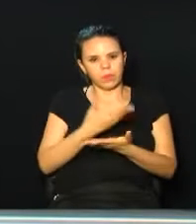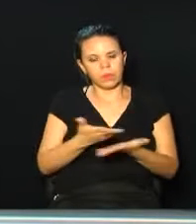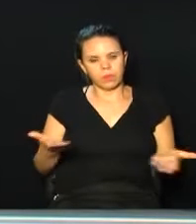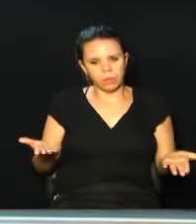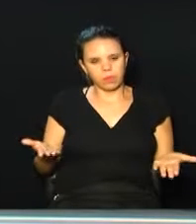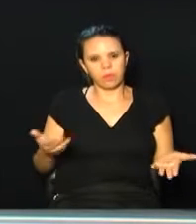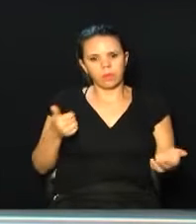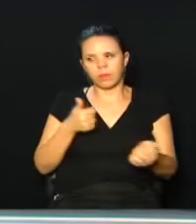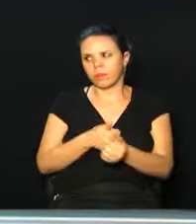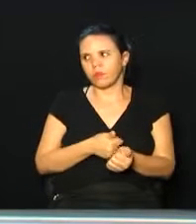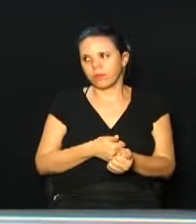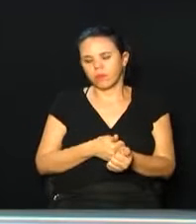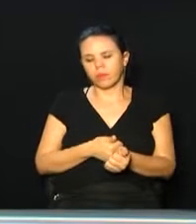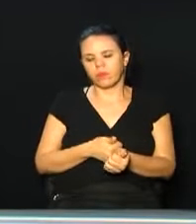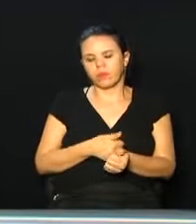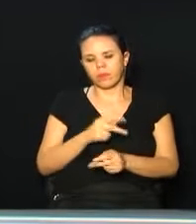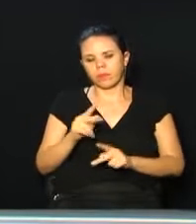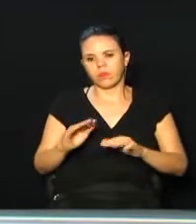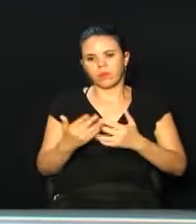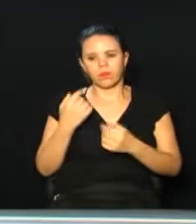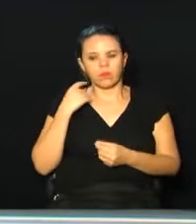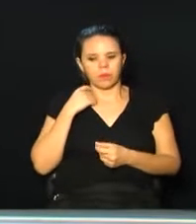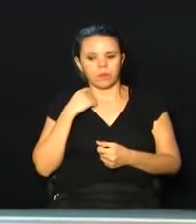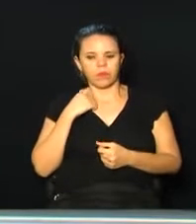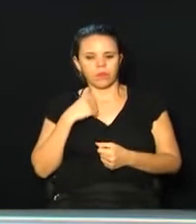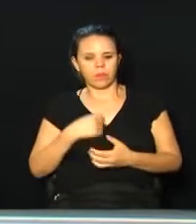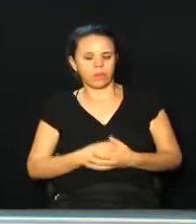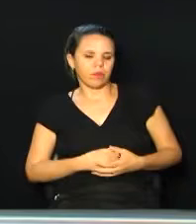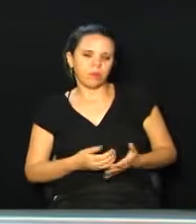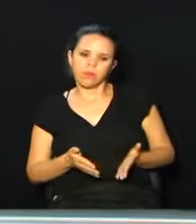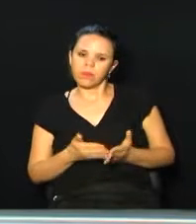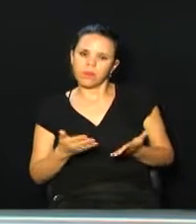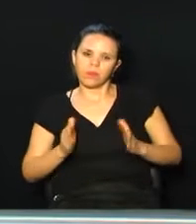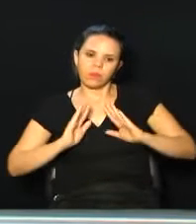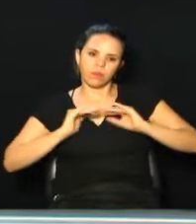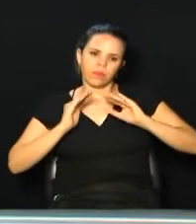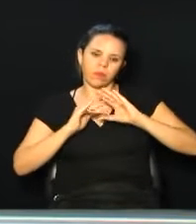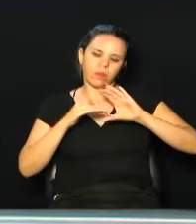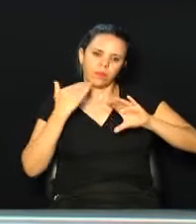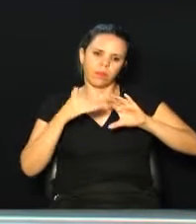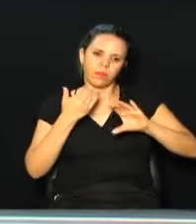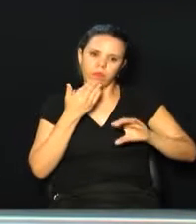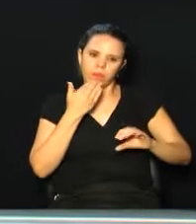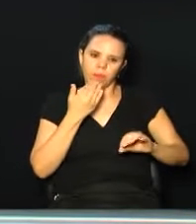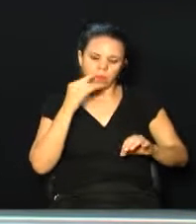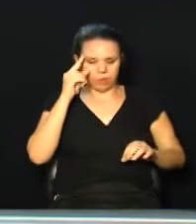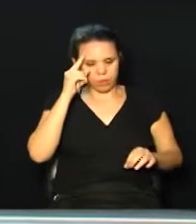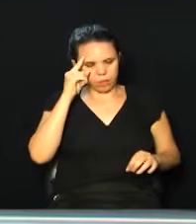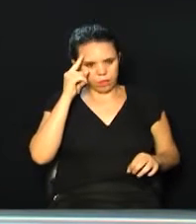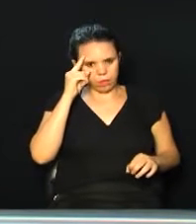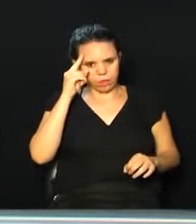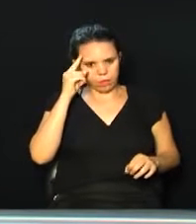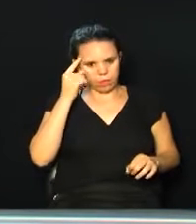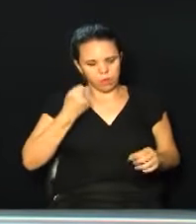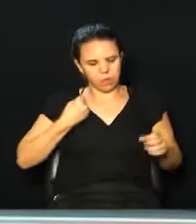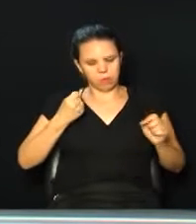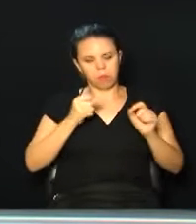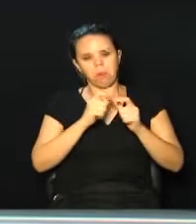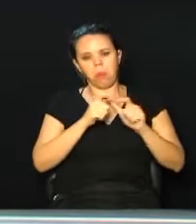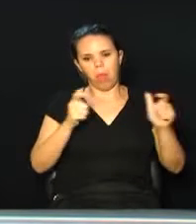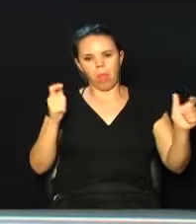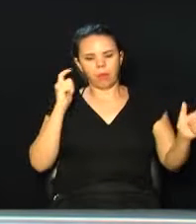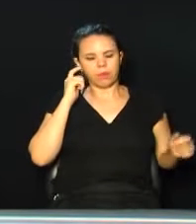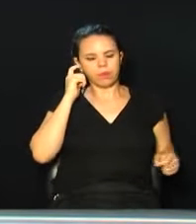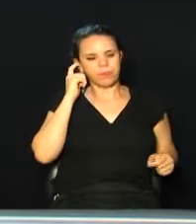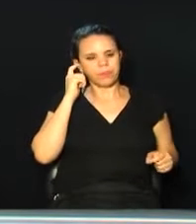mais perto ali da comunidade, da periferia, a gente recebe muito WhatsApp. Diariamente esse número aumentou muito, tá?